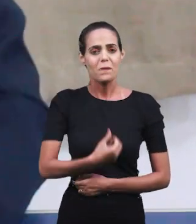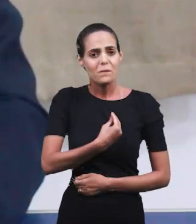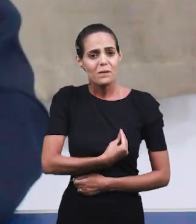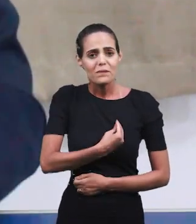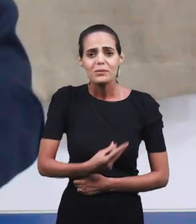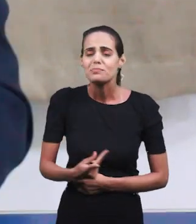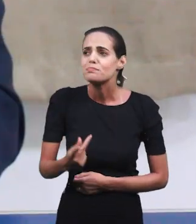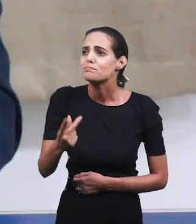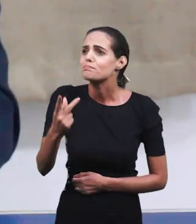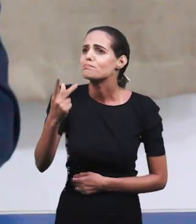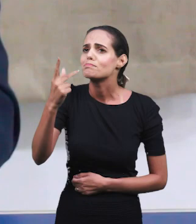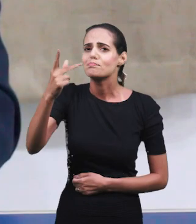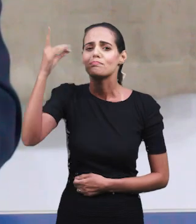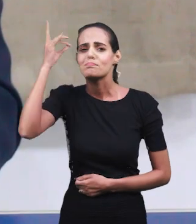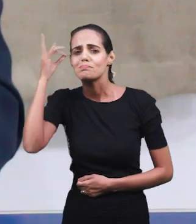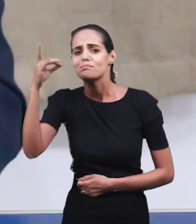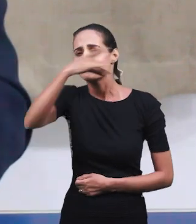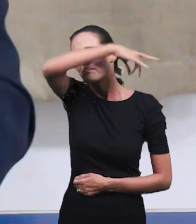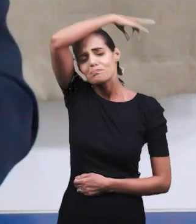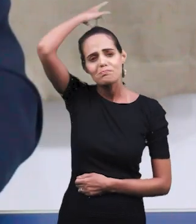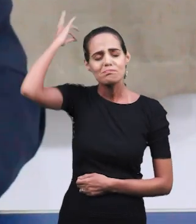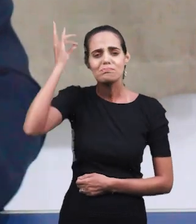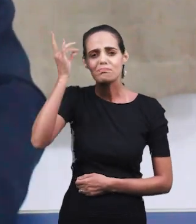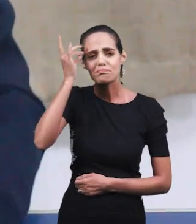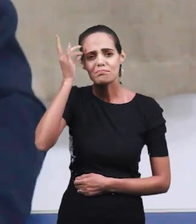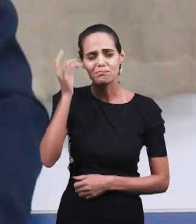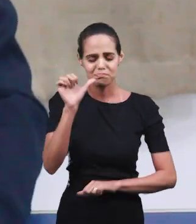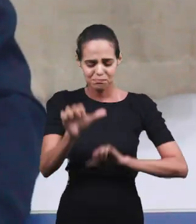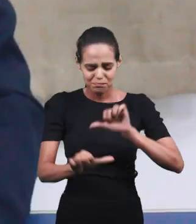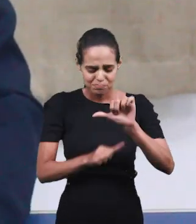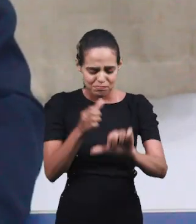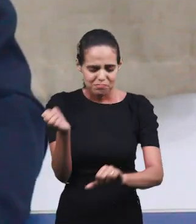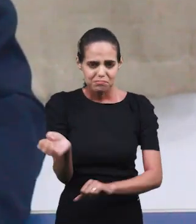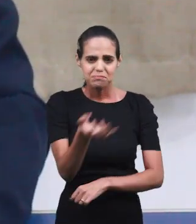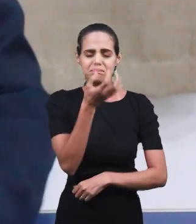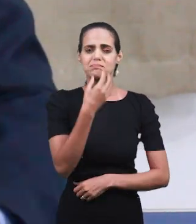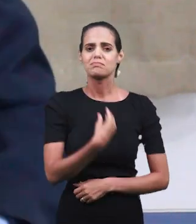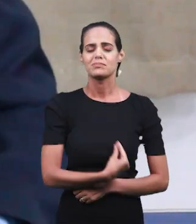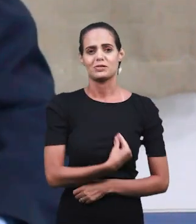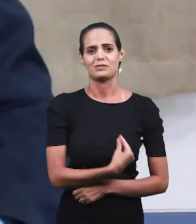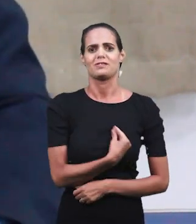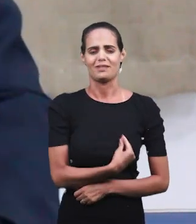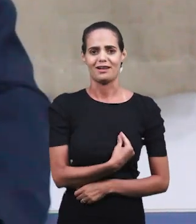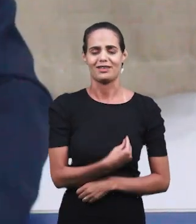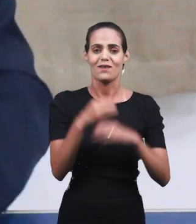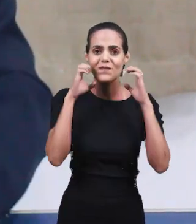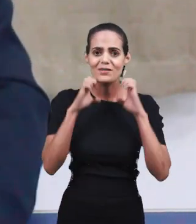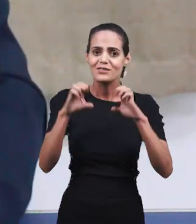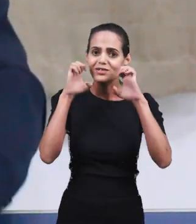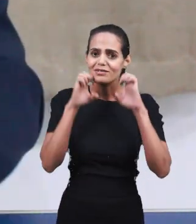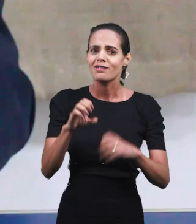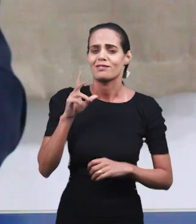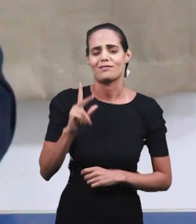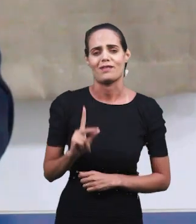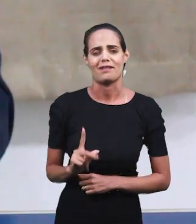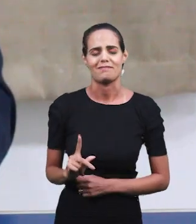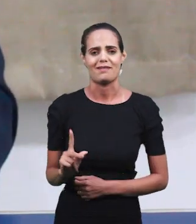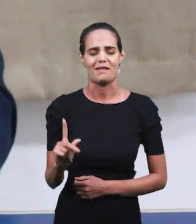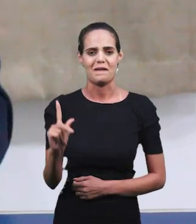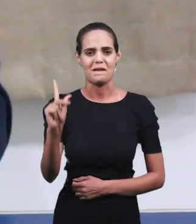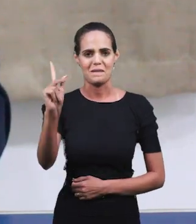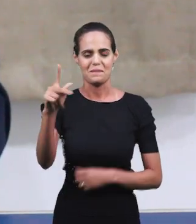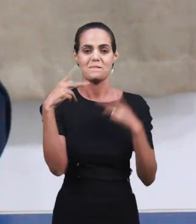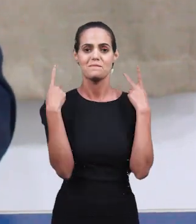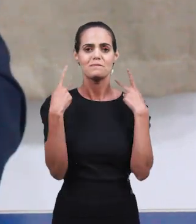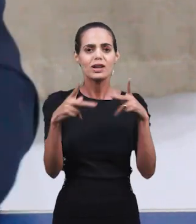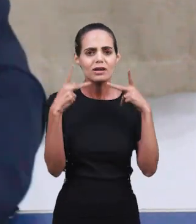vida transformada, uma vida onde o Evangelho eterno, ele tem sido